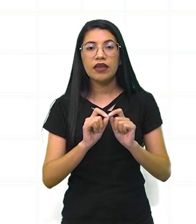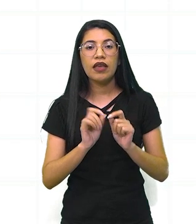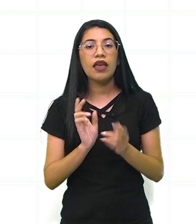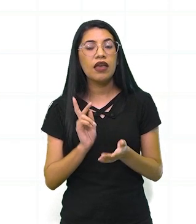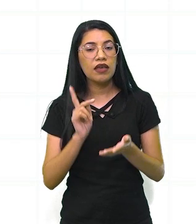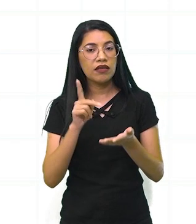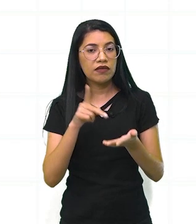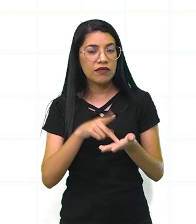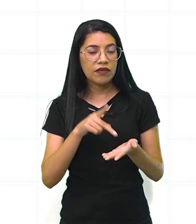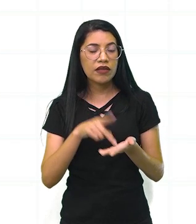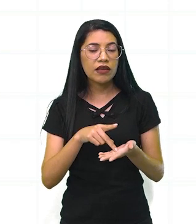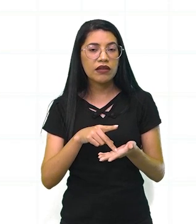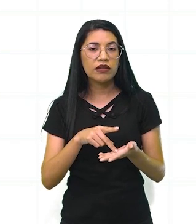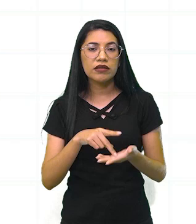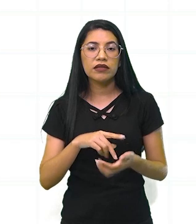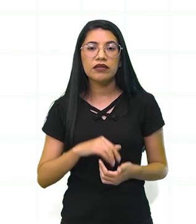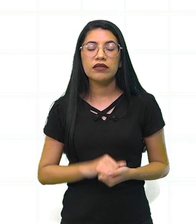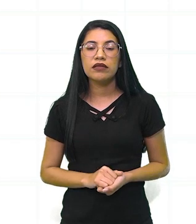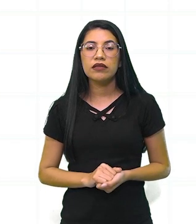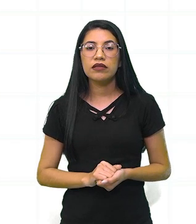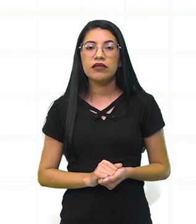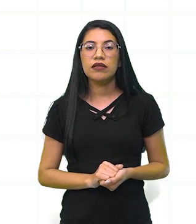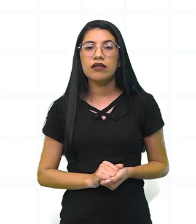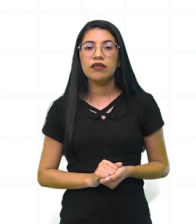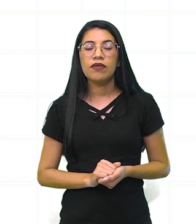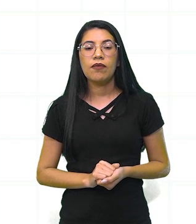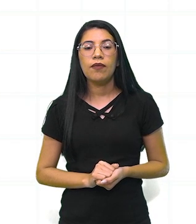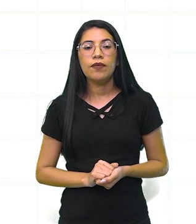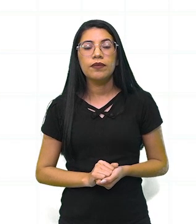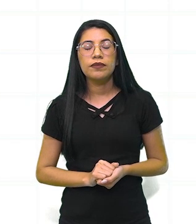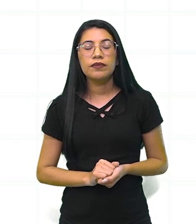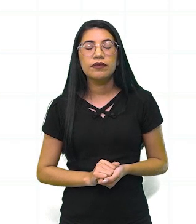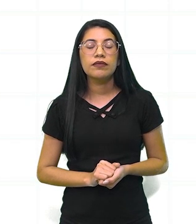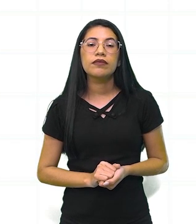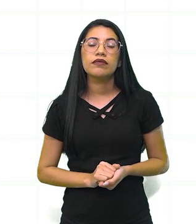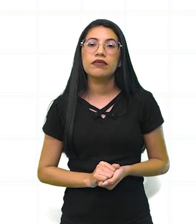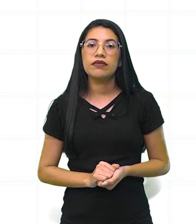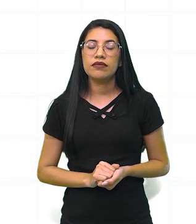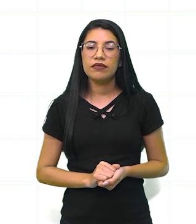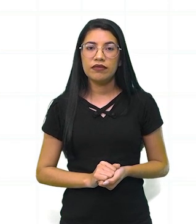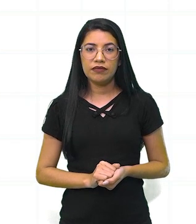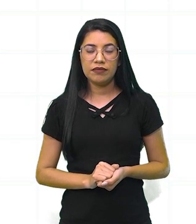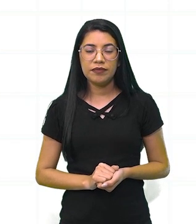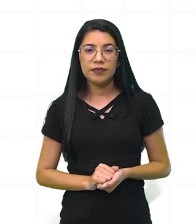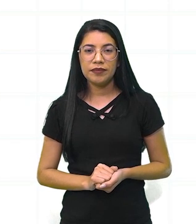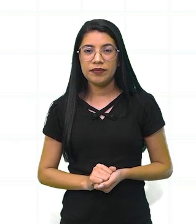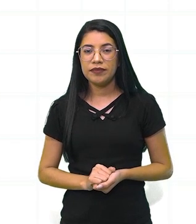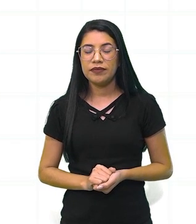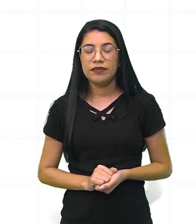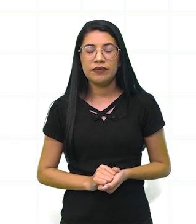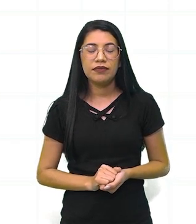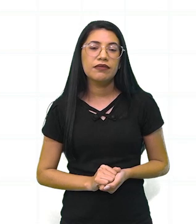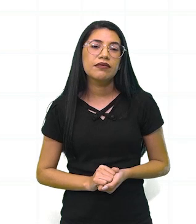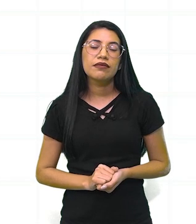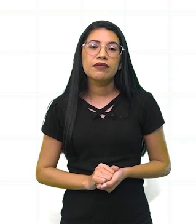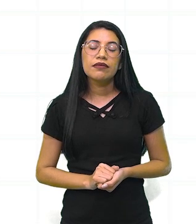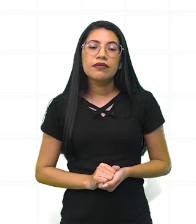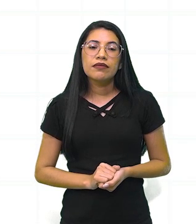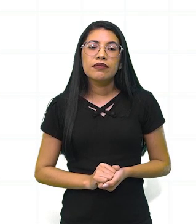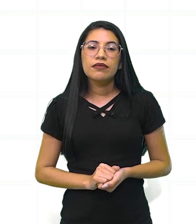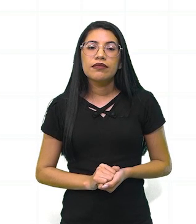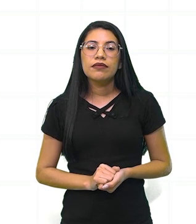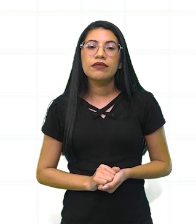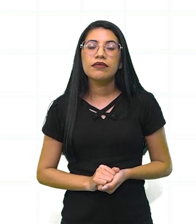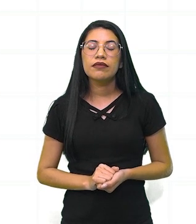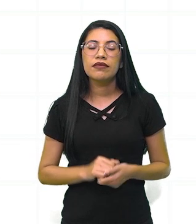verdadeira né é uma afirmação verdadeira Ok A número dois né Ah